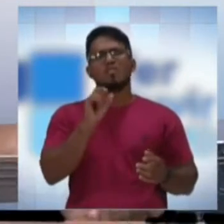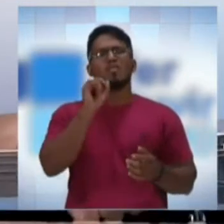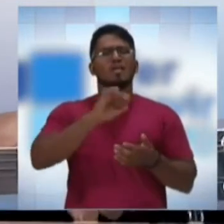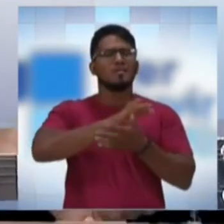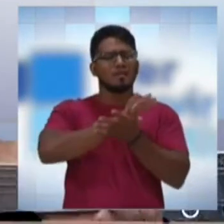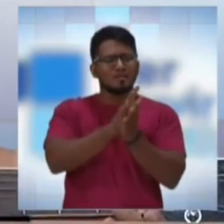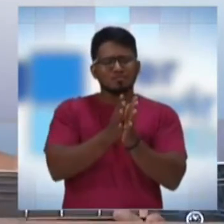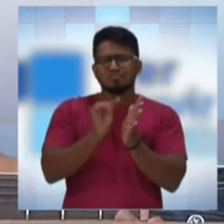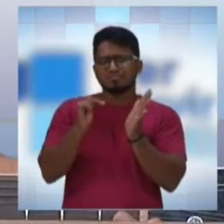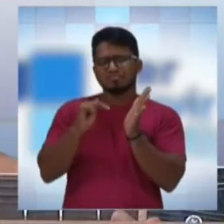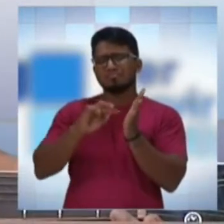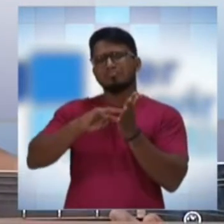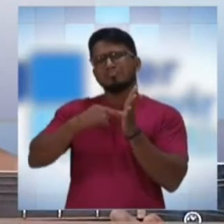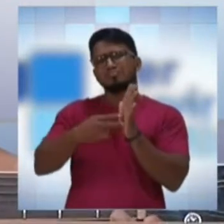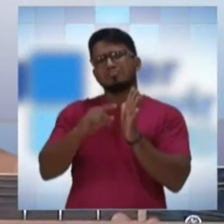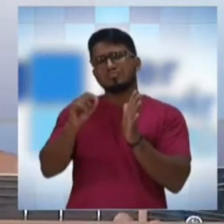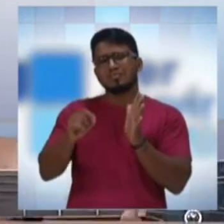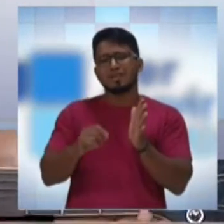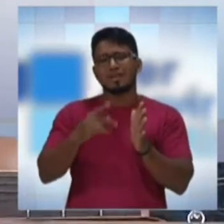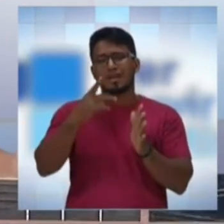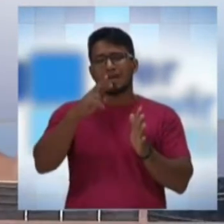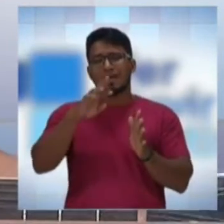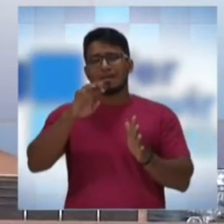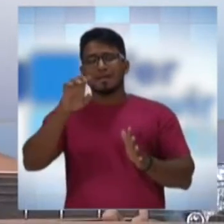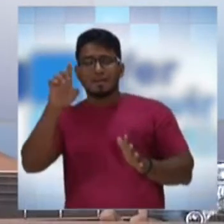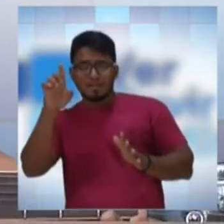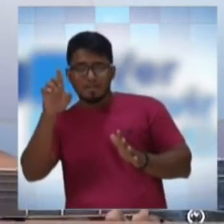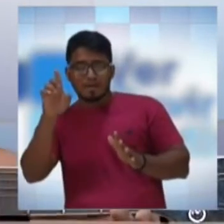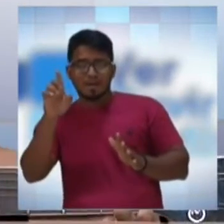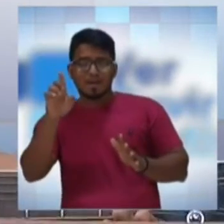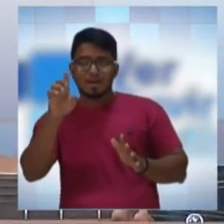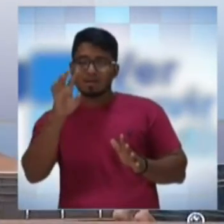que é o preconceito? É um